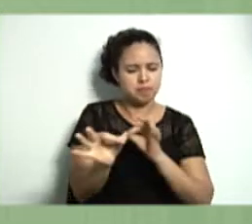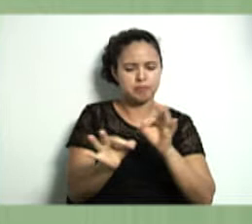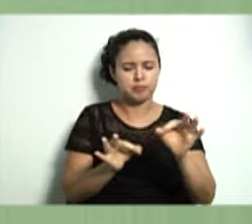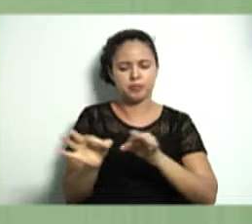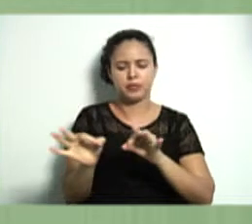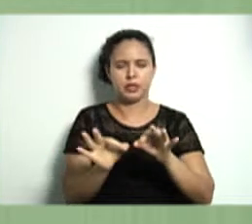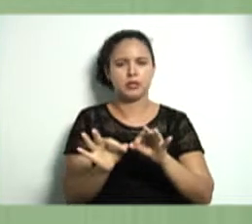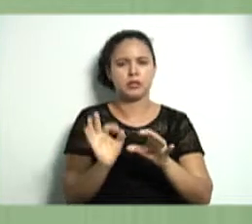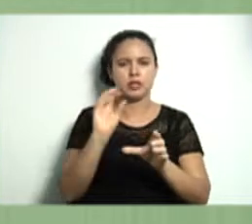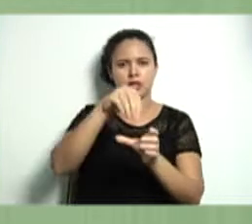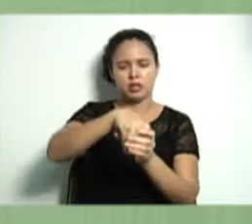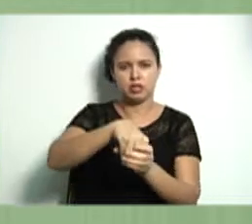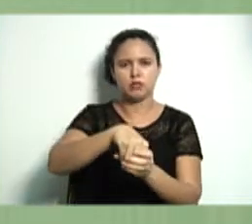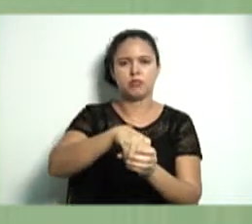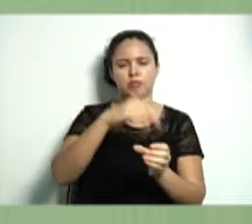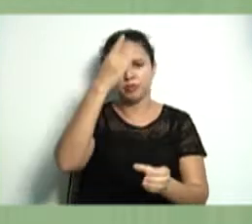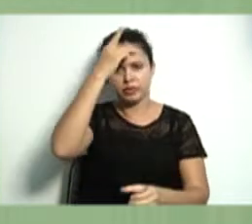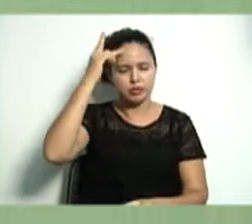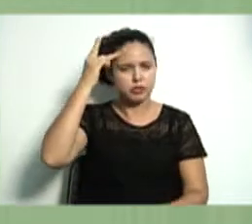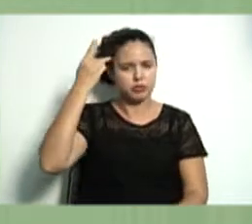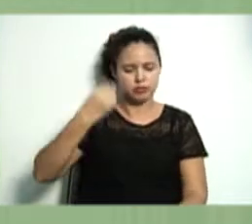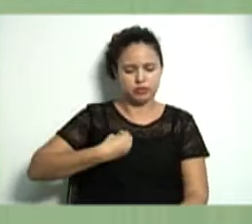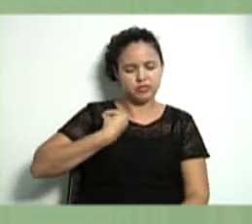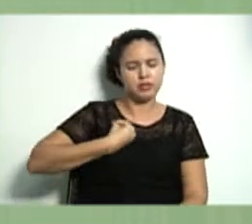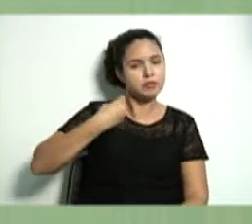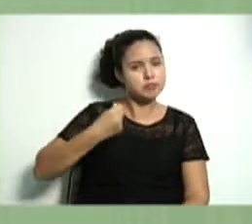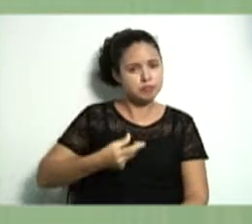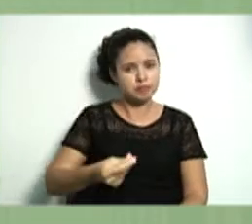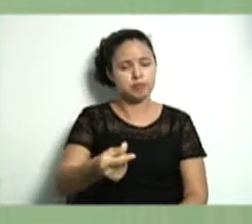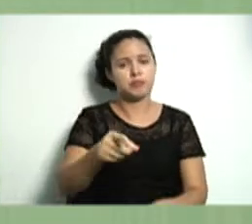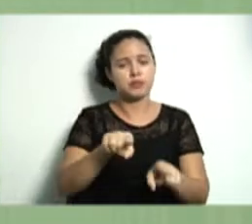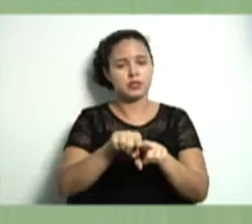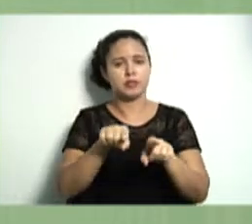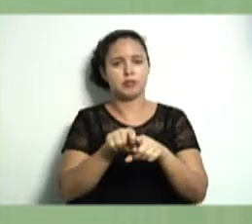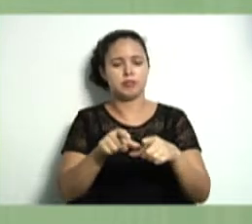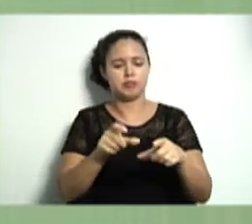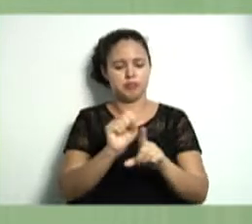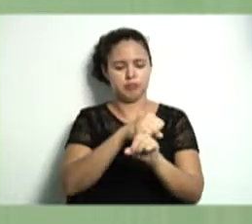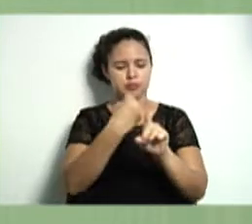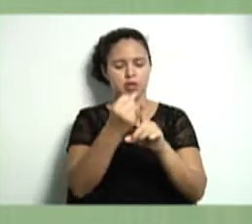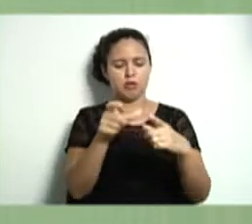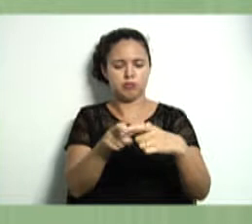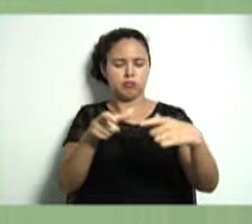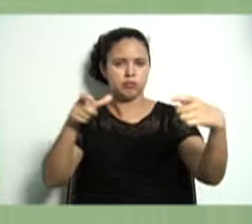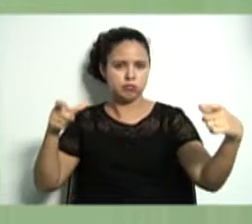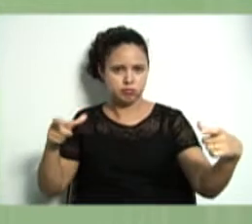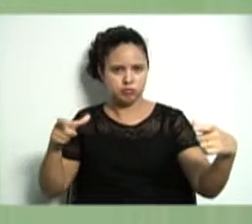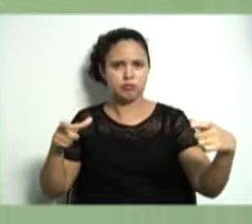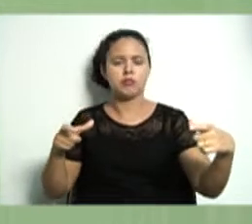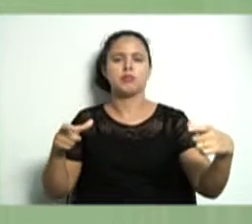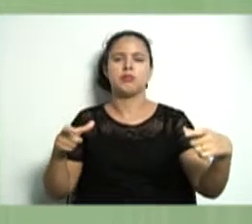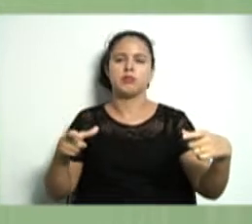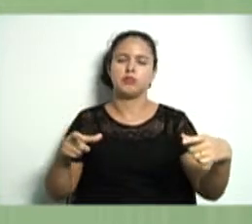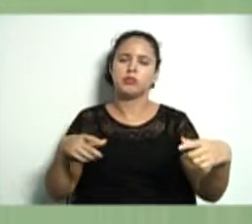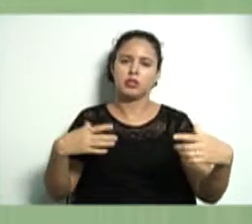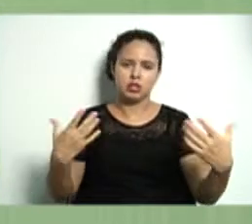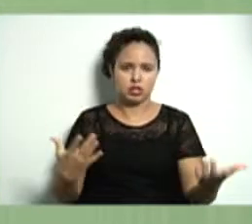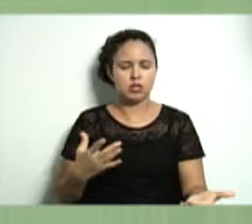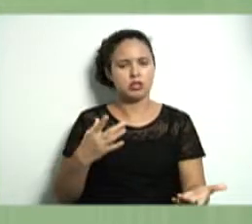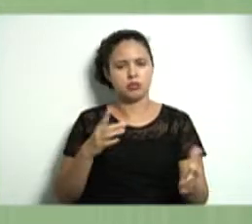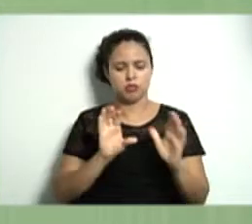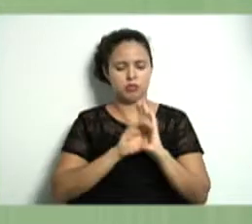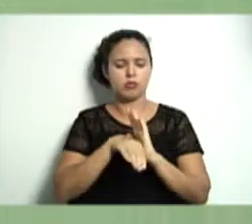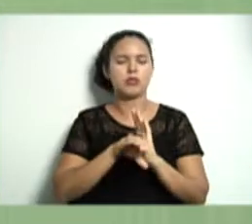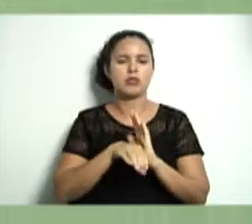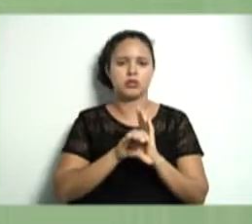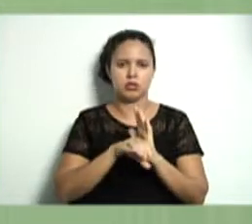sua própria sobrevivência e a sua continuidade. Né? Esse foi um dos